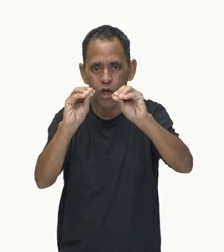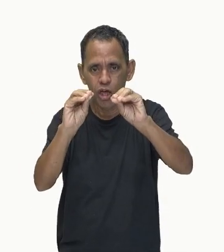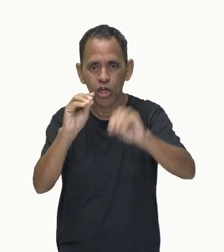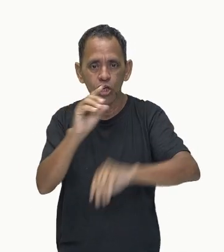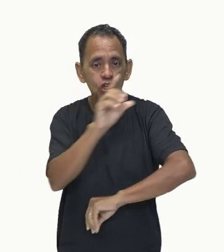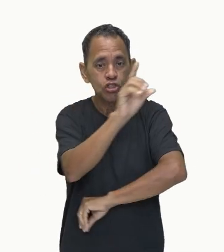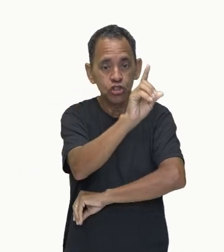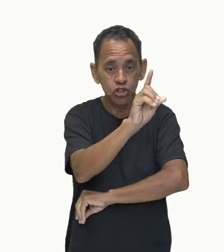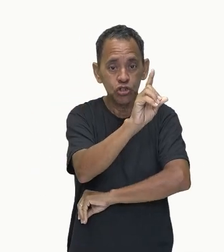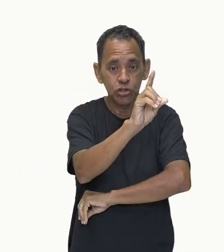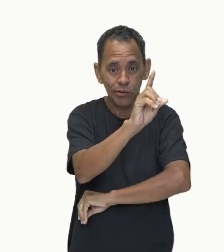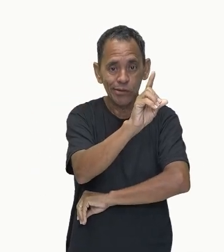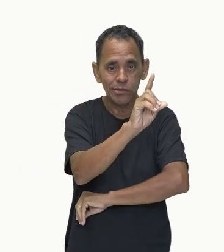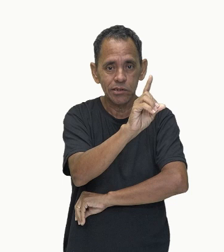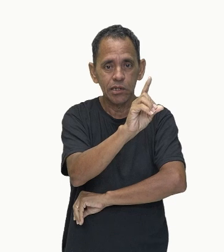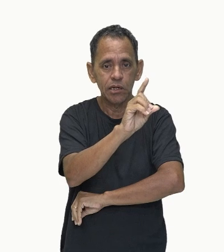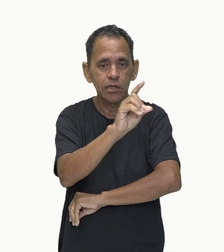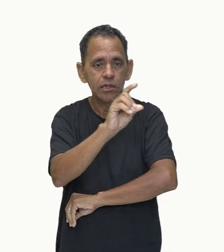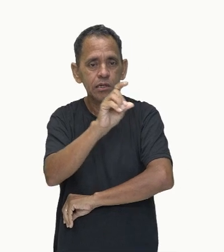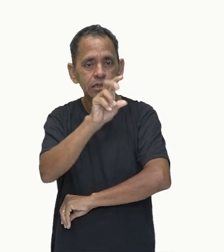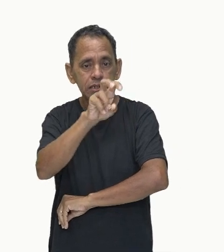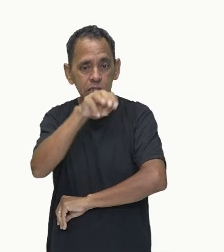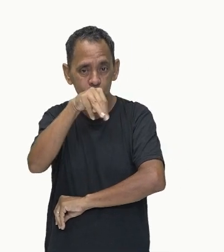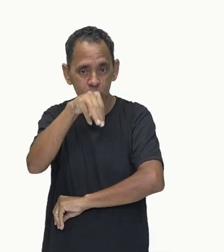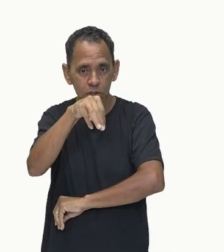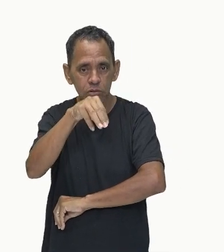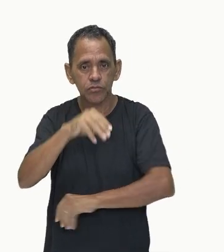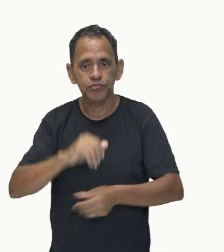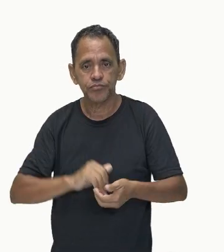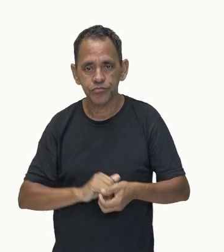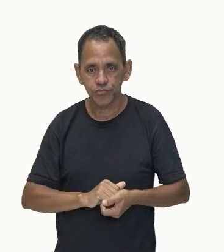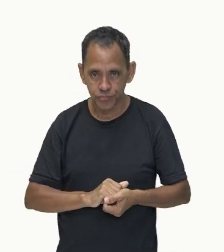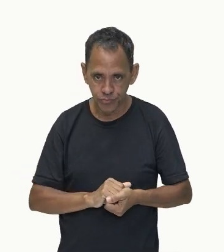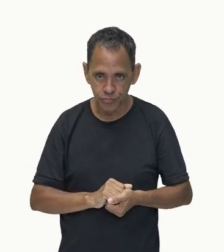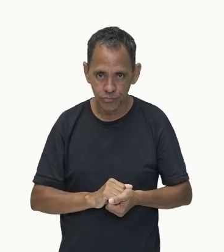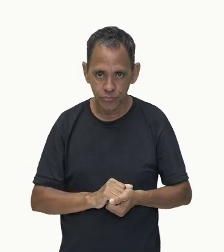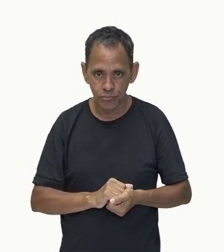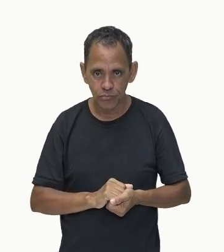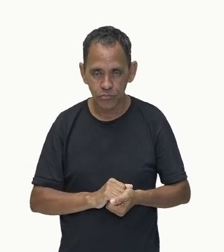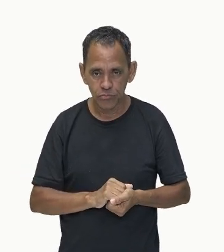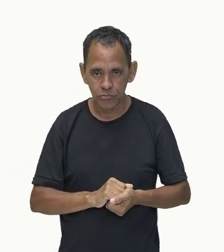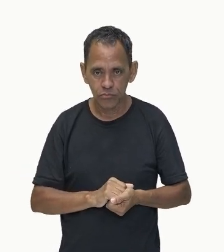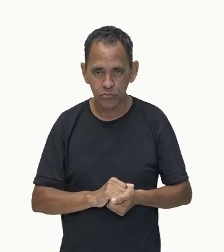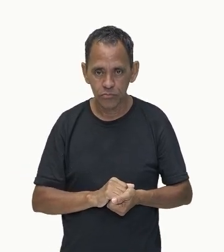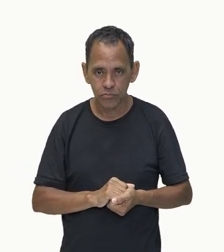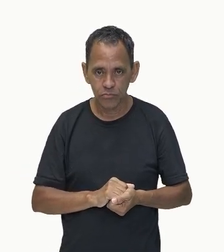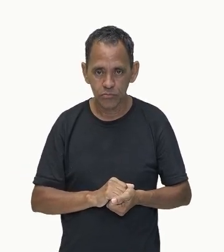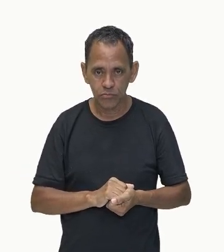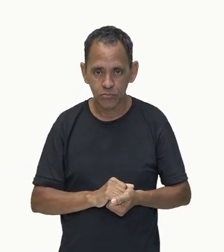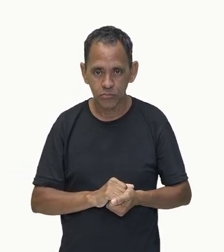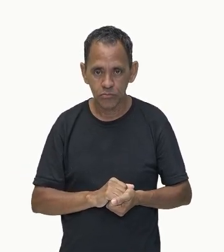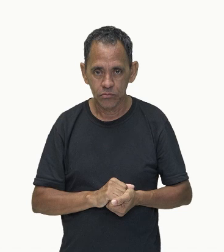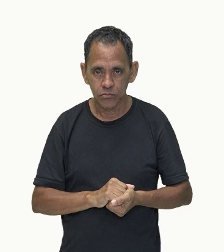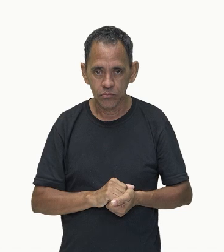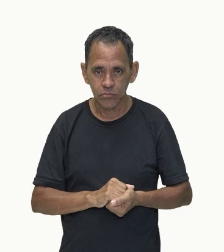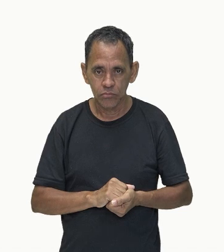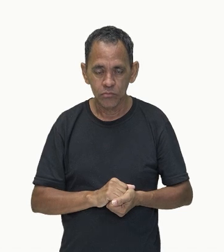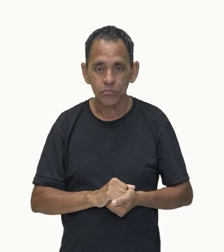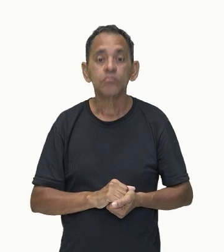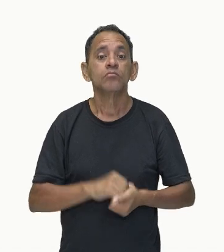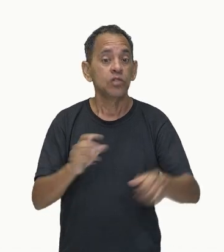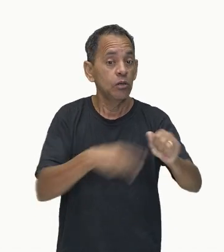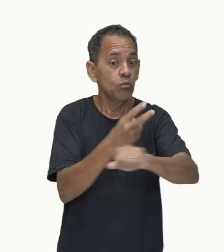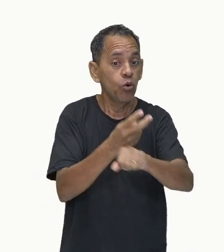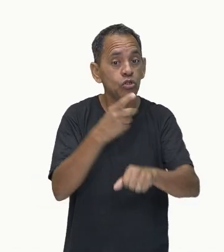metros. E aí depois ele ocupa essa outra posição aqui, né? Que